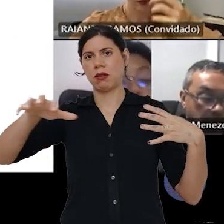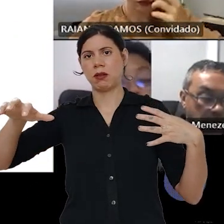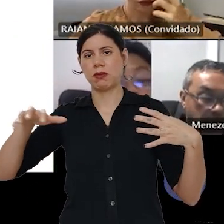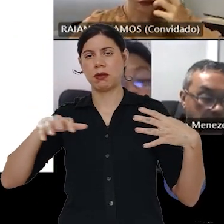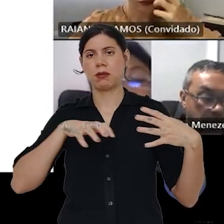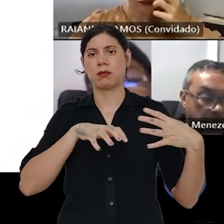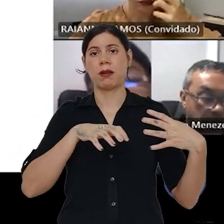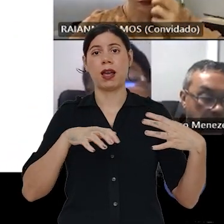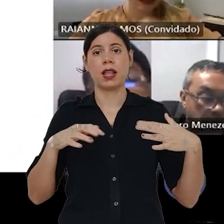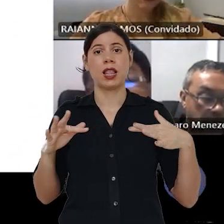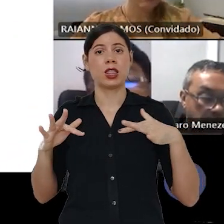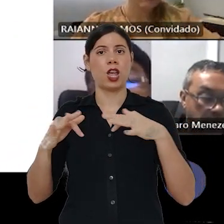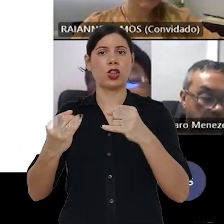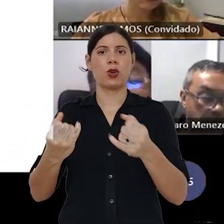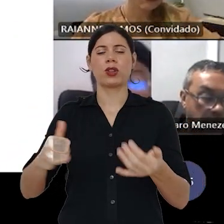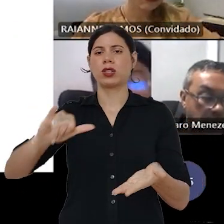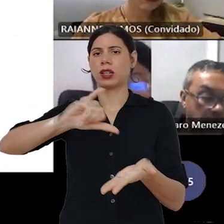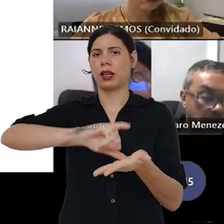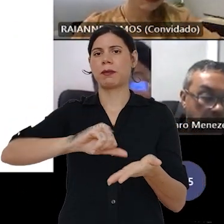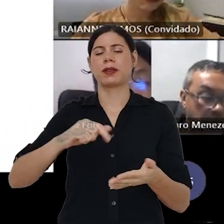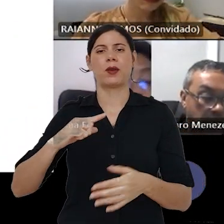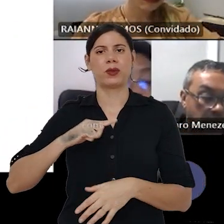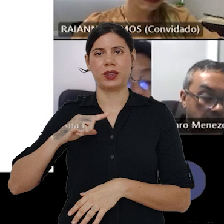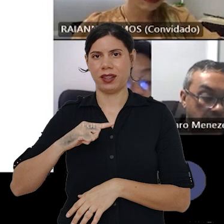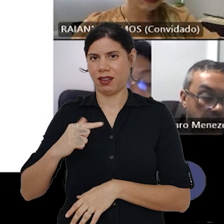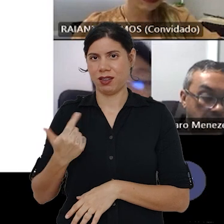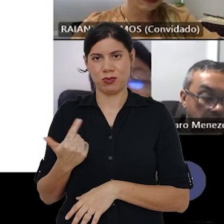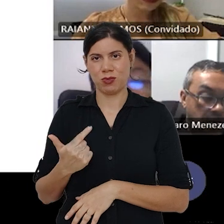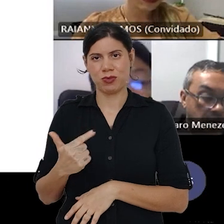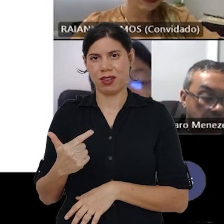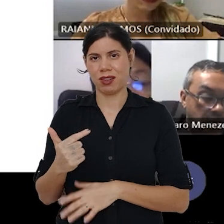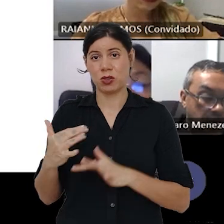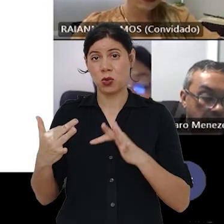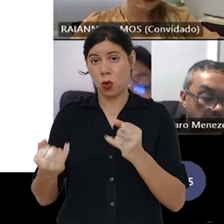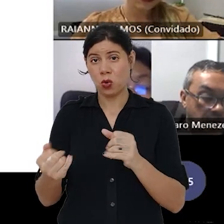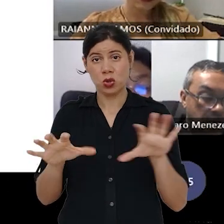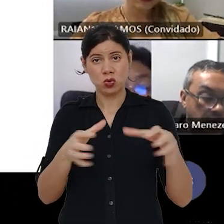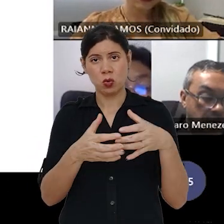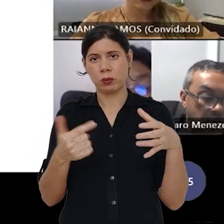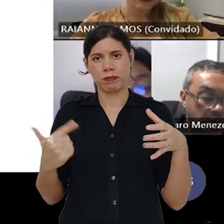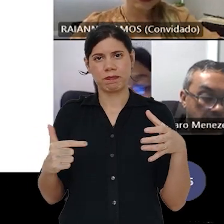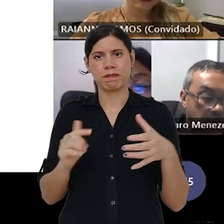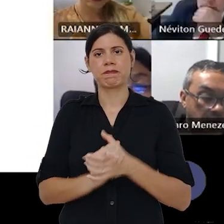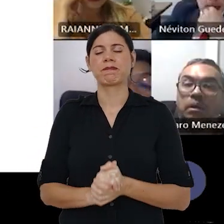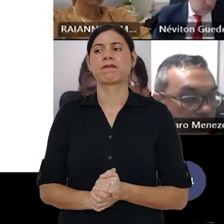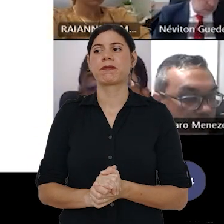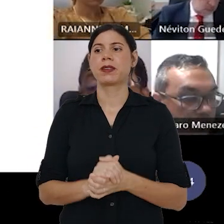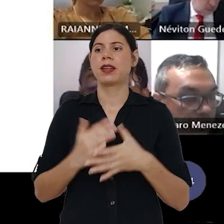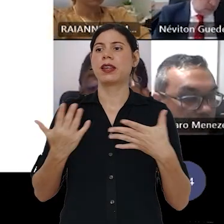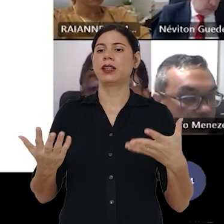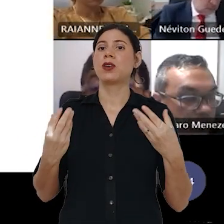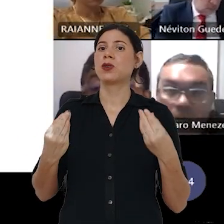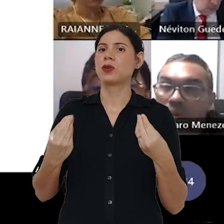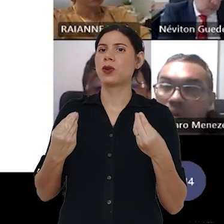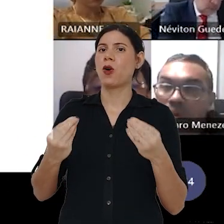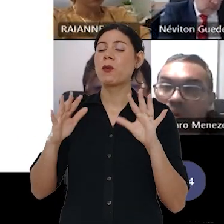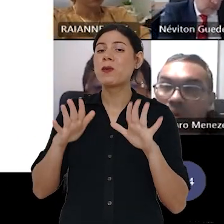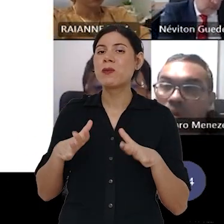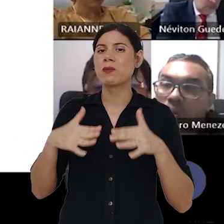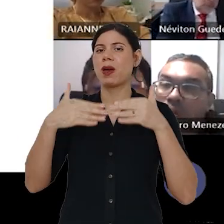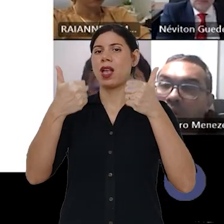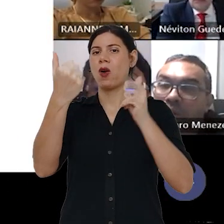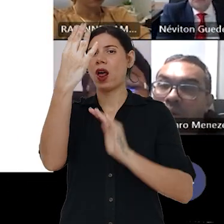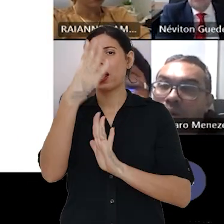localidades. Nem todas as capitais da primeira região têm turma recursal, isso desde a criação. E aí, como é que se poderia,